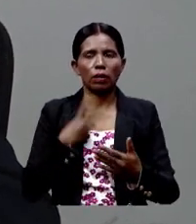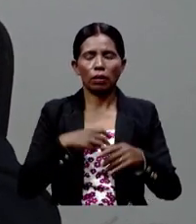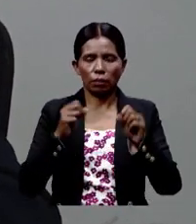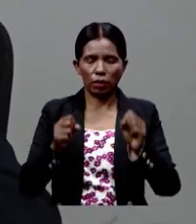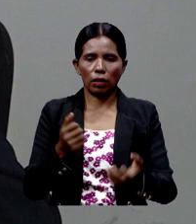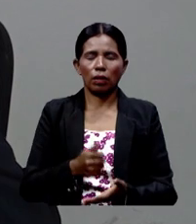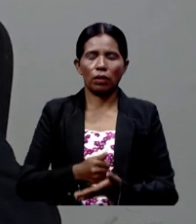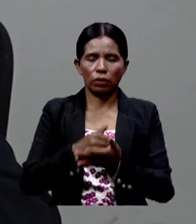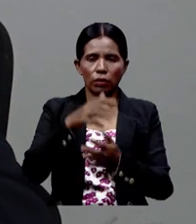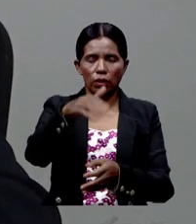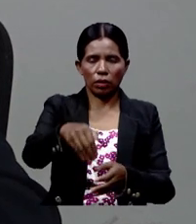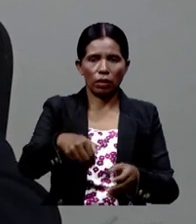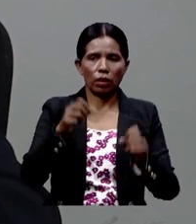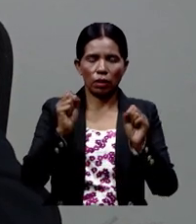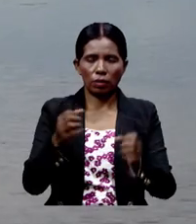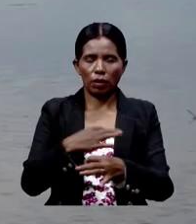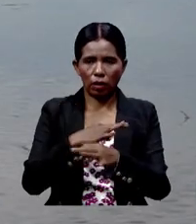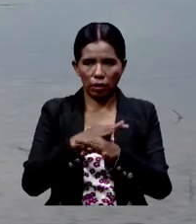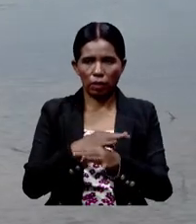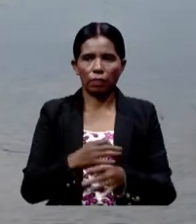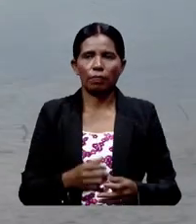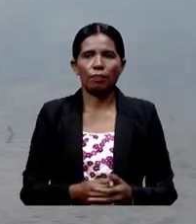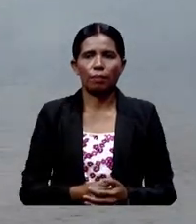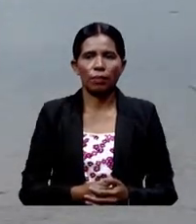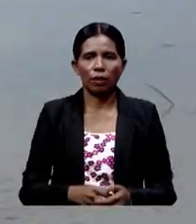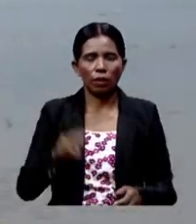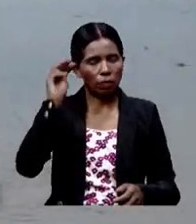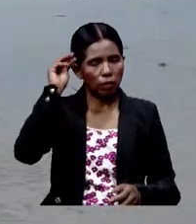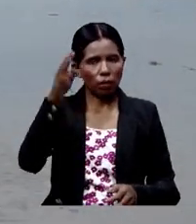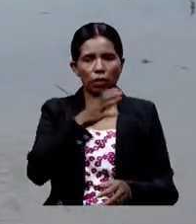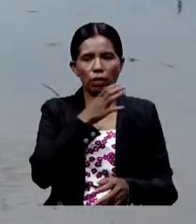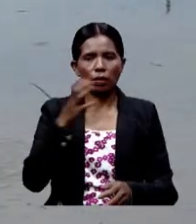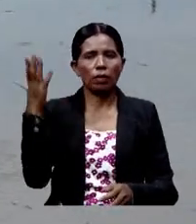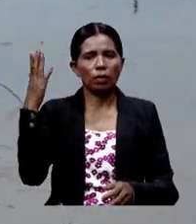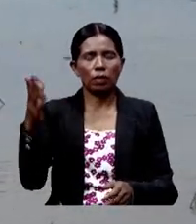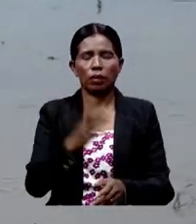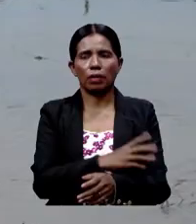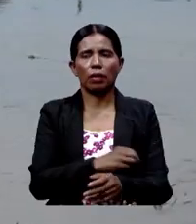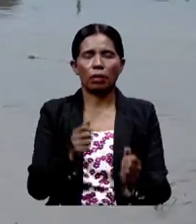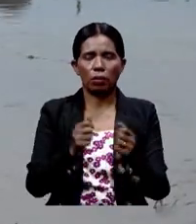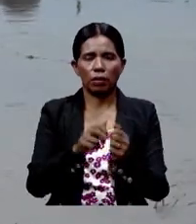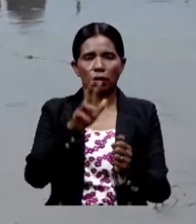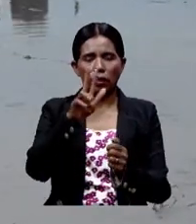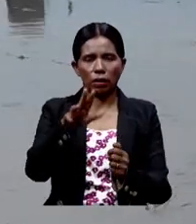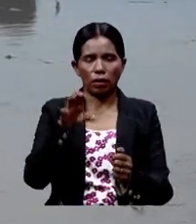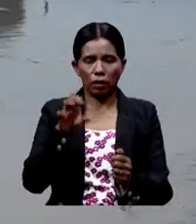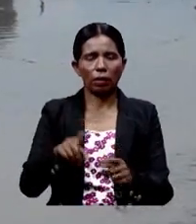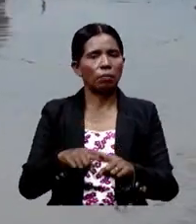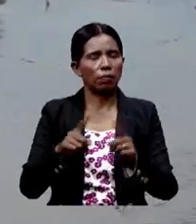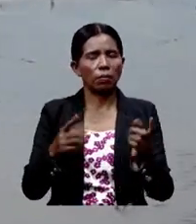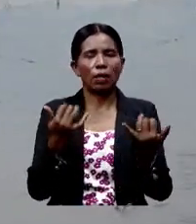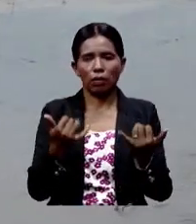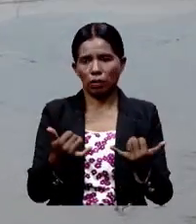apoio tratores ou de uma beleza. Antes, o Ministério da Agricultura ia tratores a tu estolo recém, mas bem, horas,